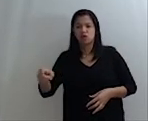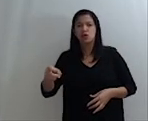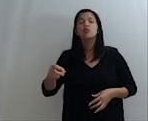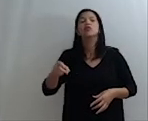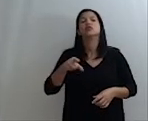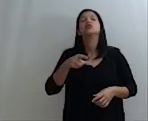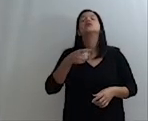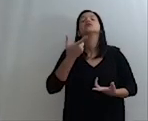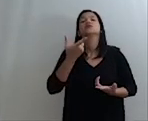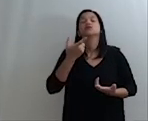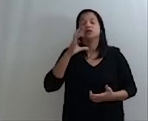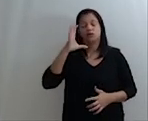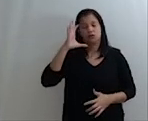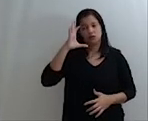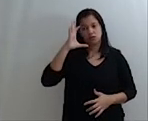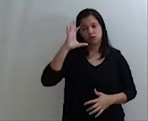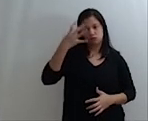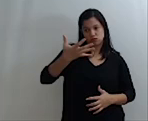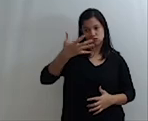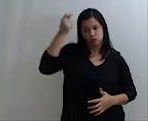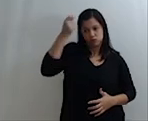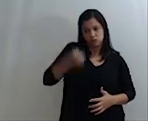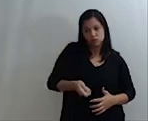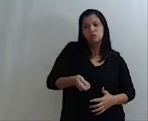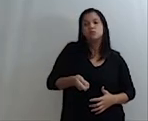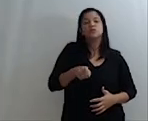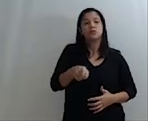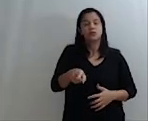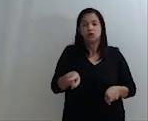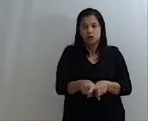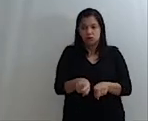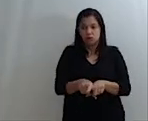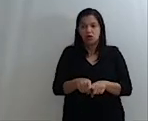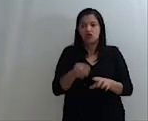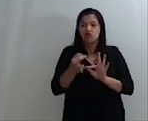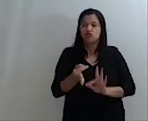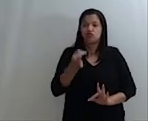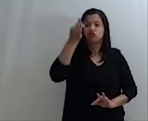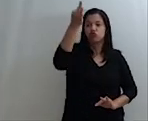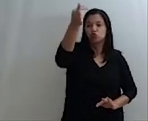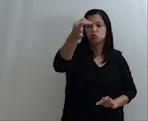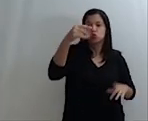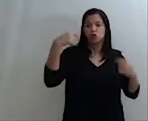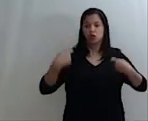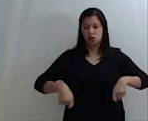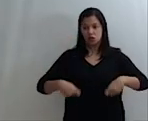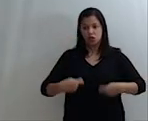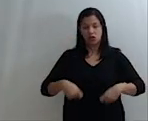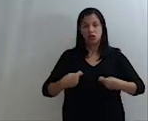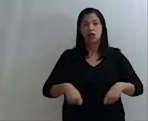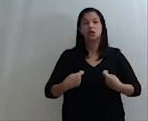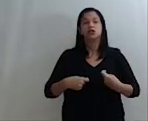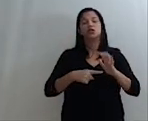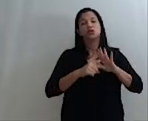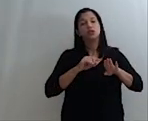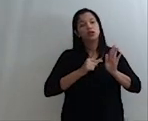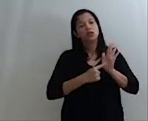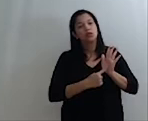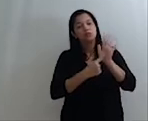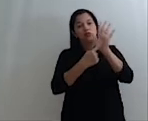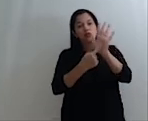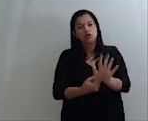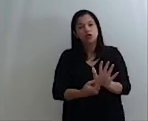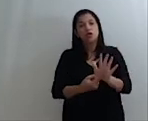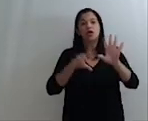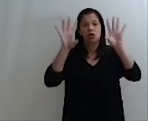casos concretos mas de prevenir futuras demandas e Para sinalizar aos tribunais e juízes e não só os